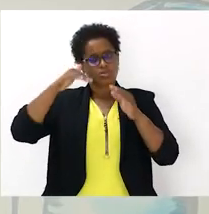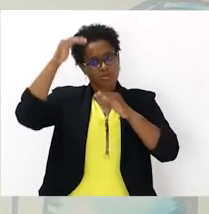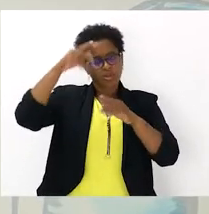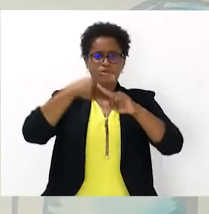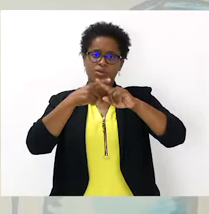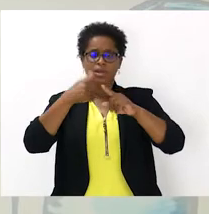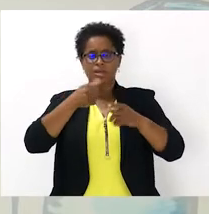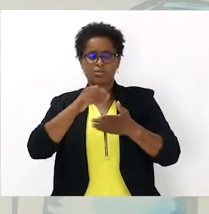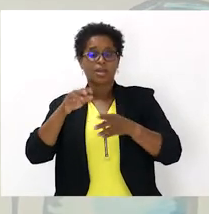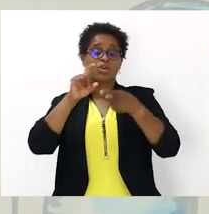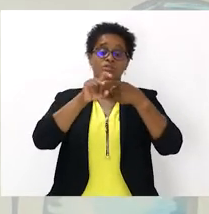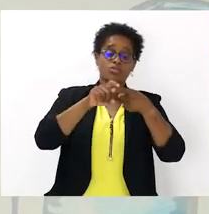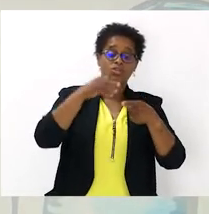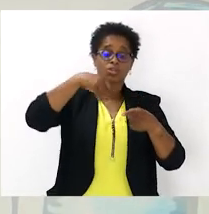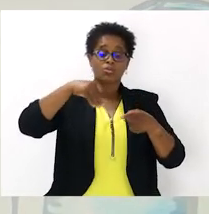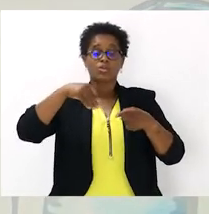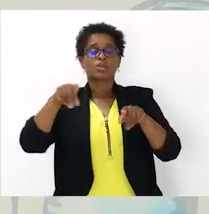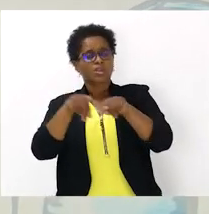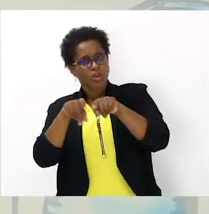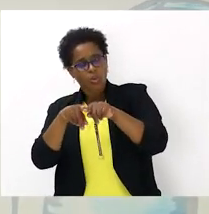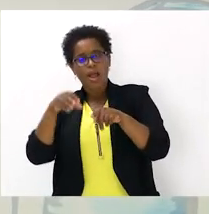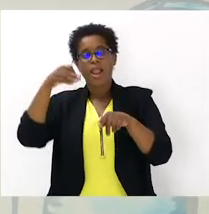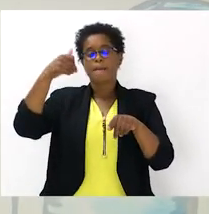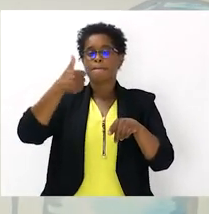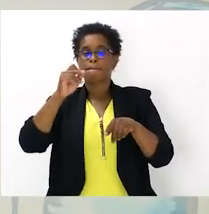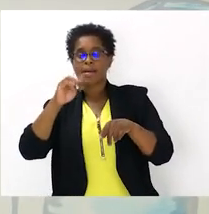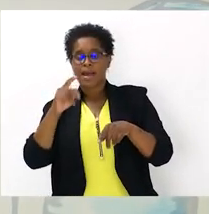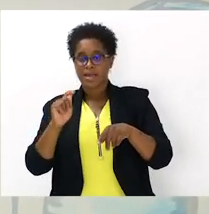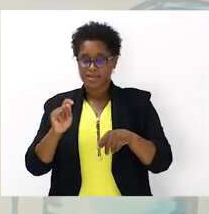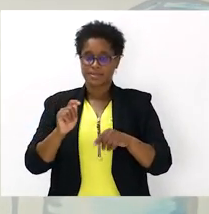bases. Divisão de potência com a mesma base,